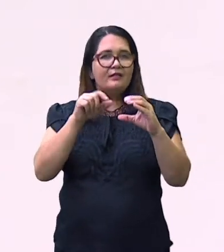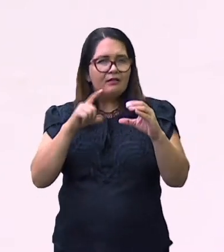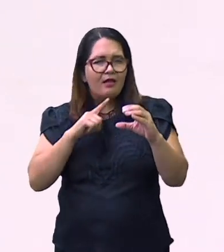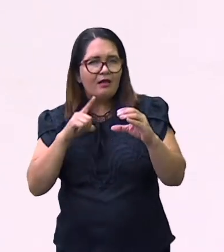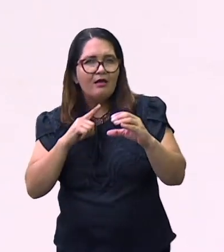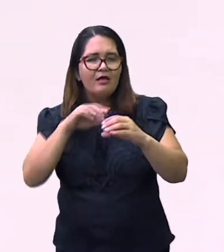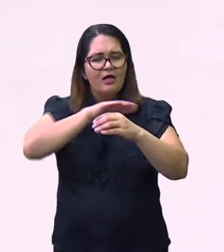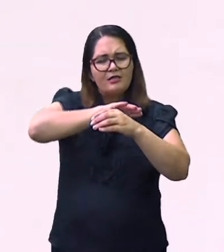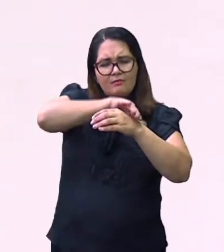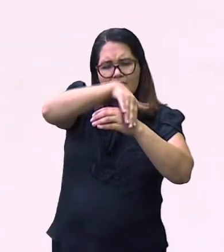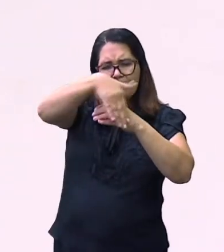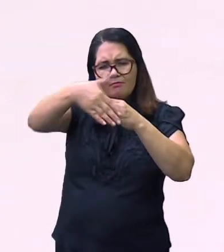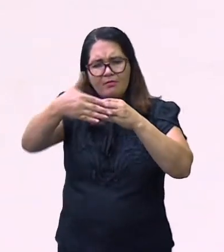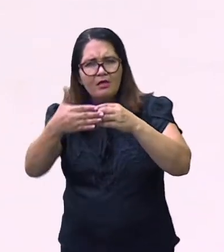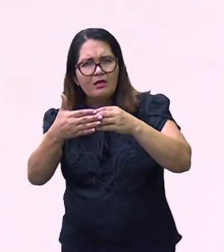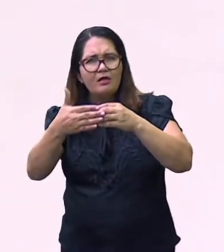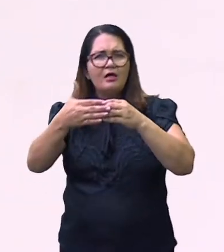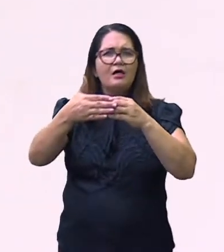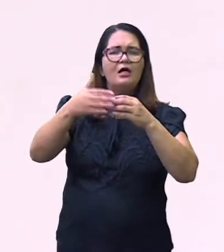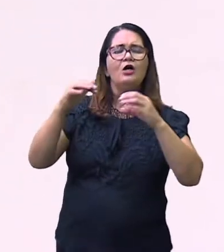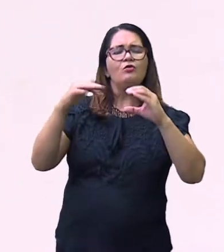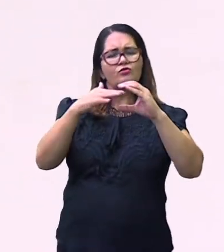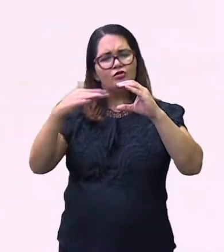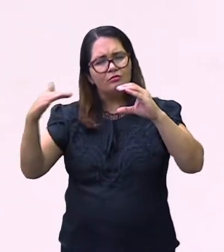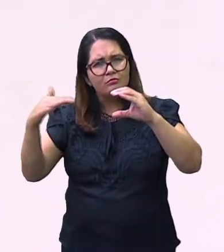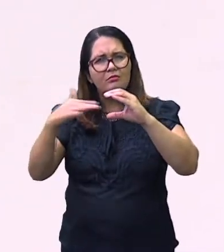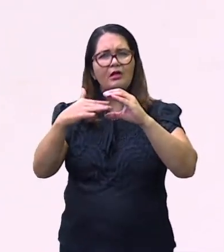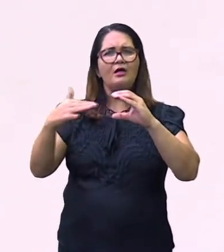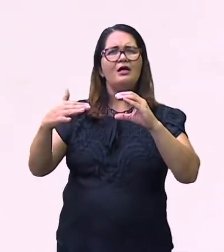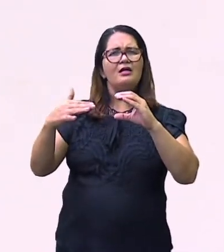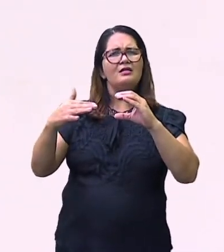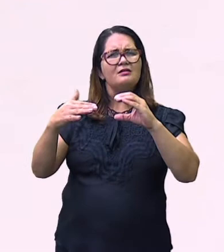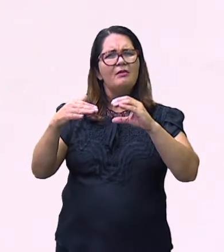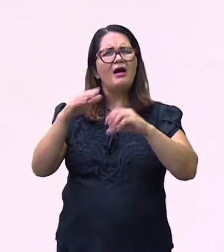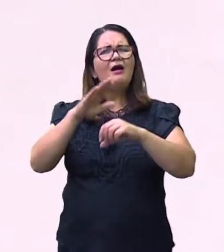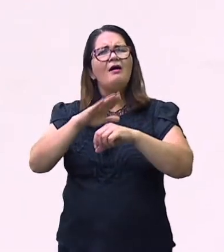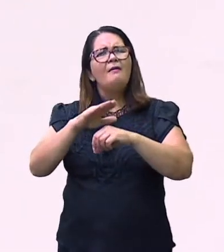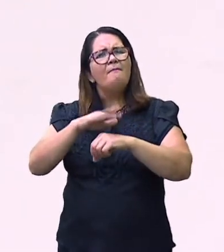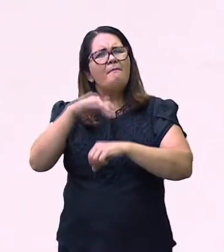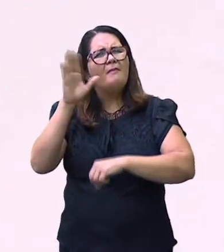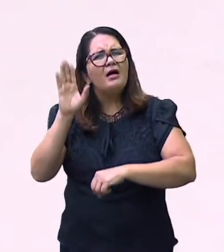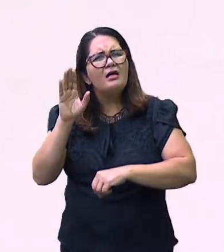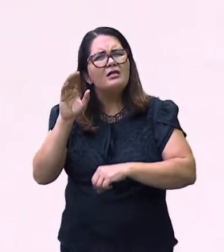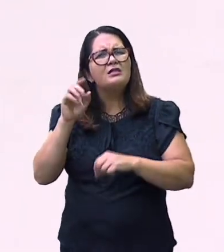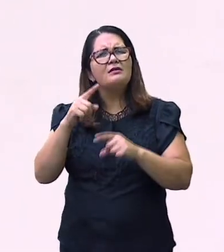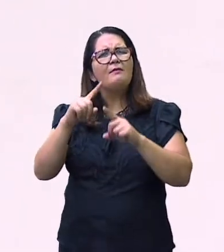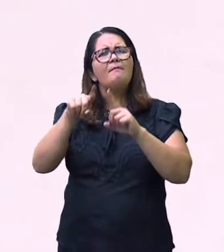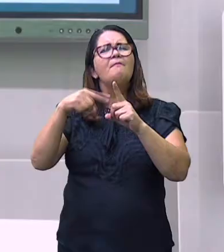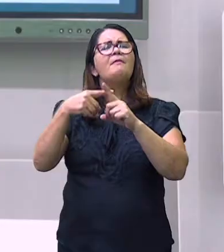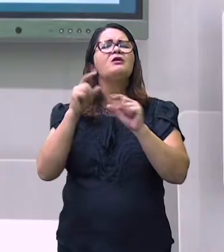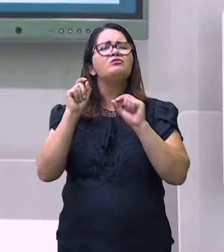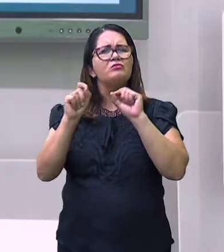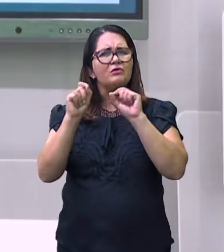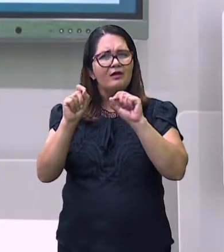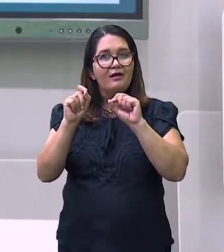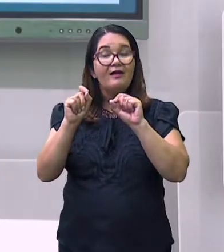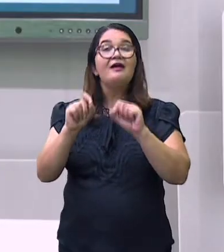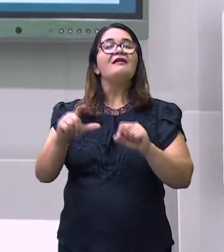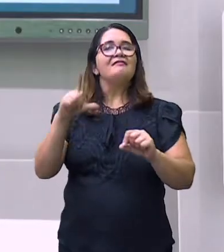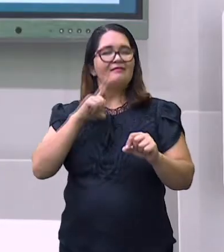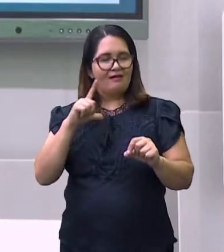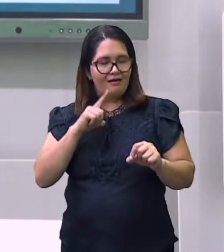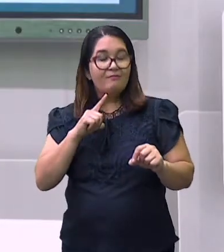membrana plasmática, eu tenho citoplasma. O que mais a gente tem? A gente tem